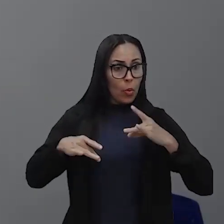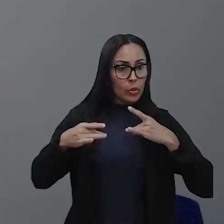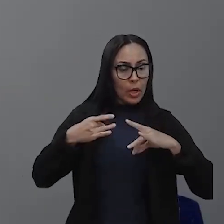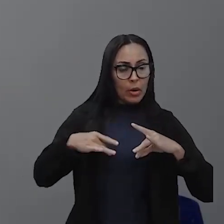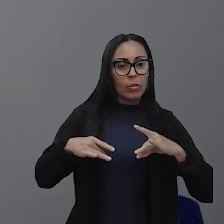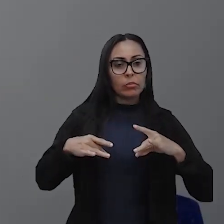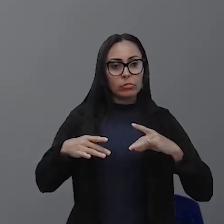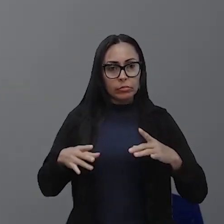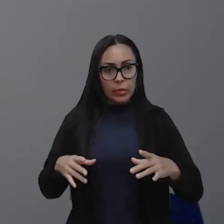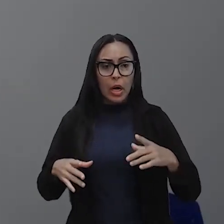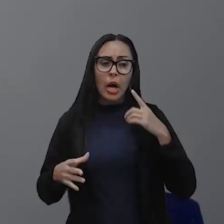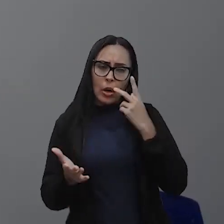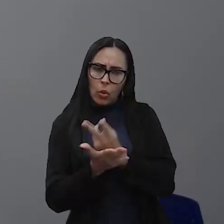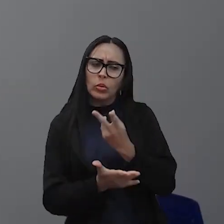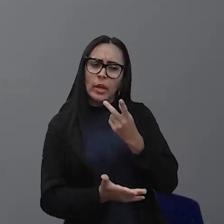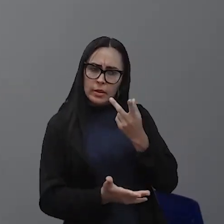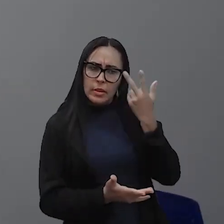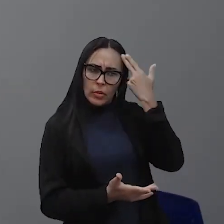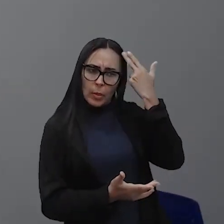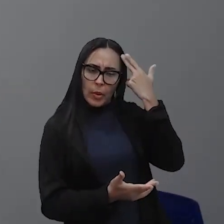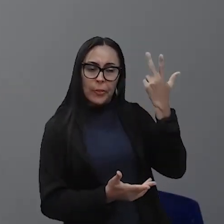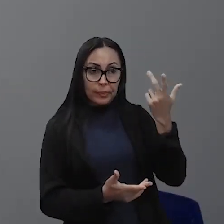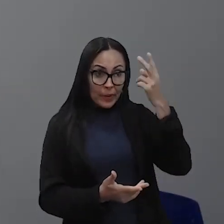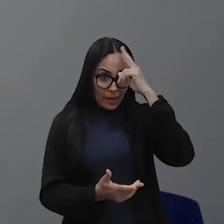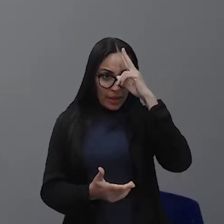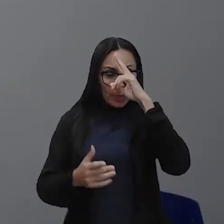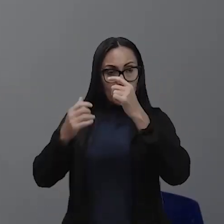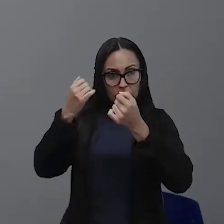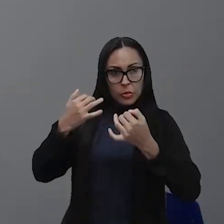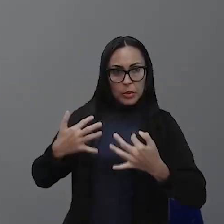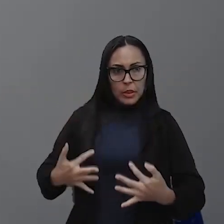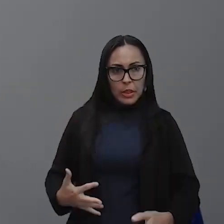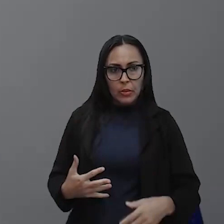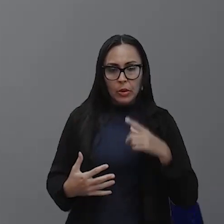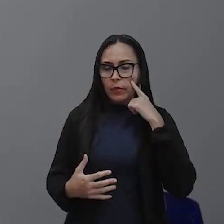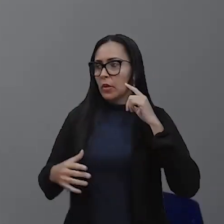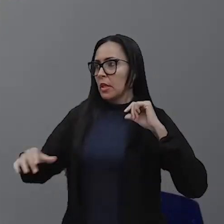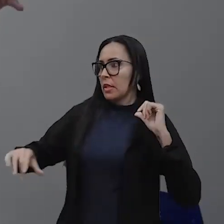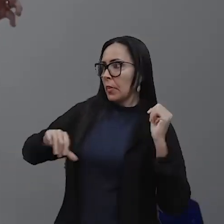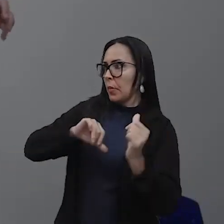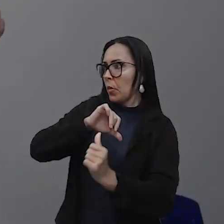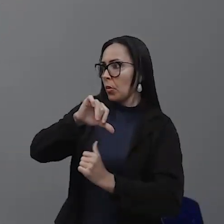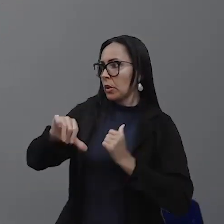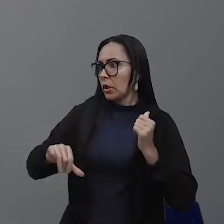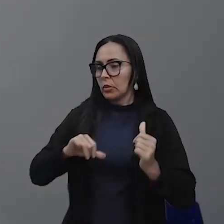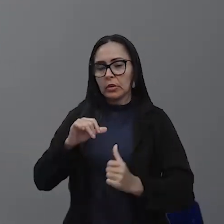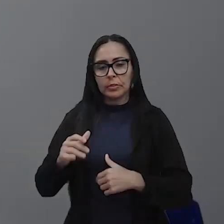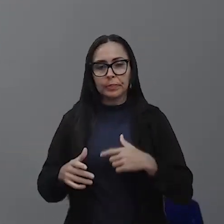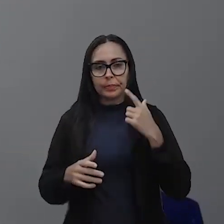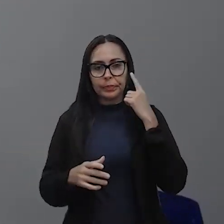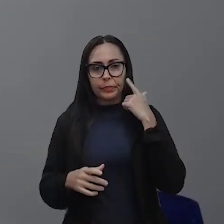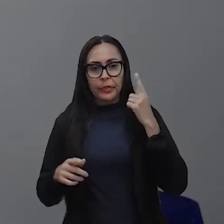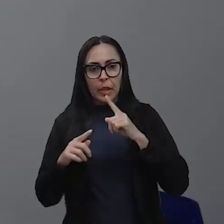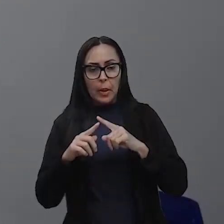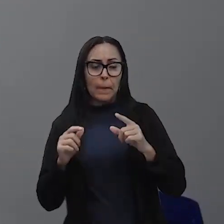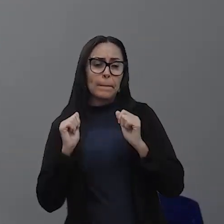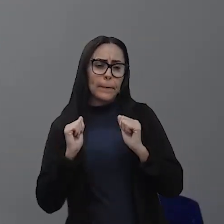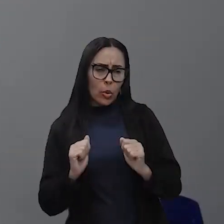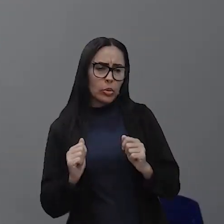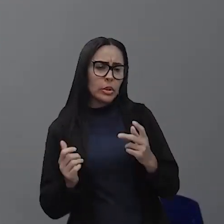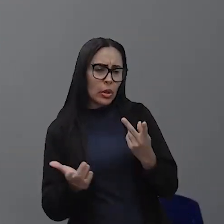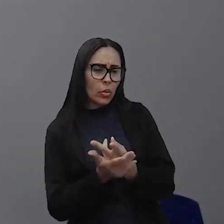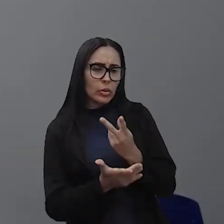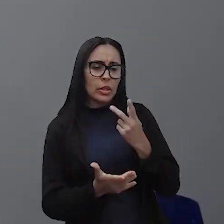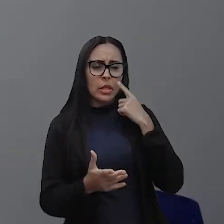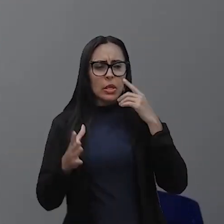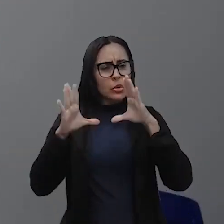aparecer, é comum. Lembra que eu falei isso? Você está mudando a sua questão hormonal. Pode aparecer e sumir, aparece 15 dias,